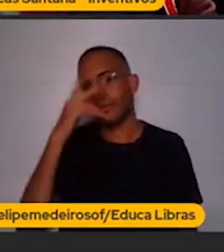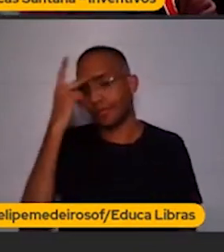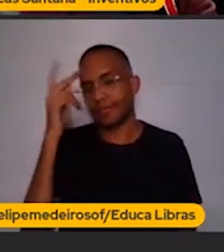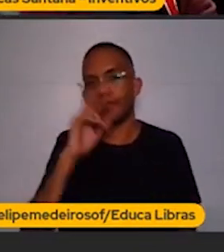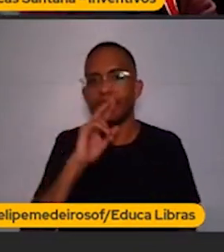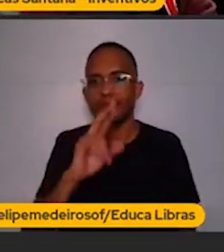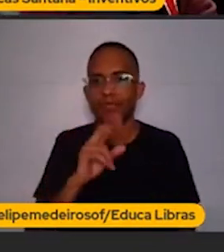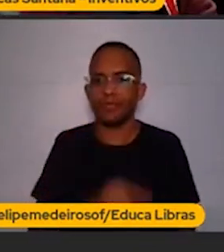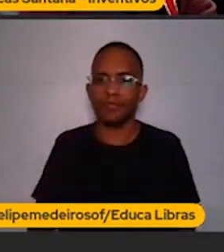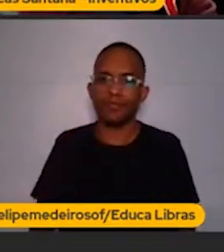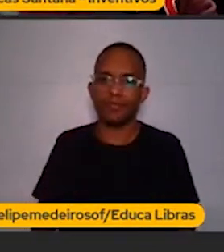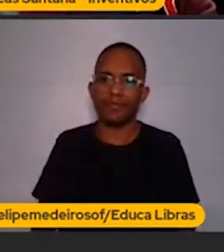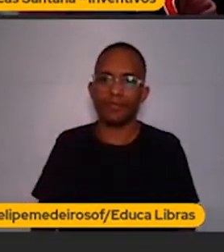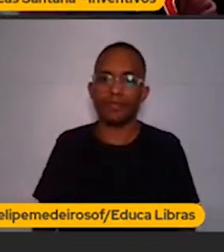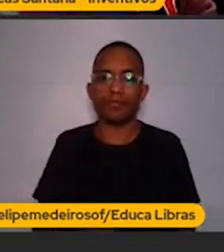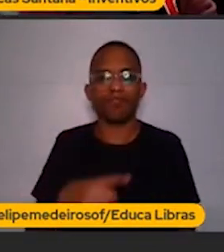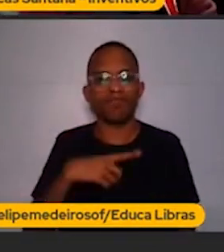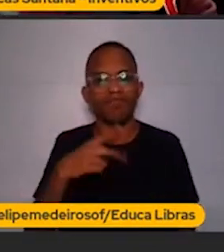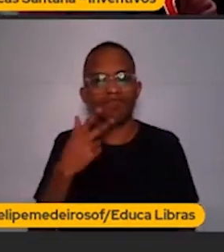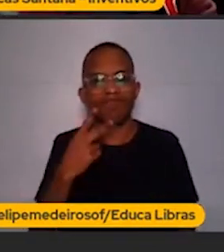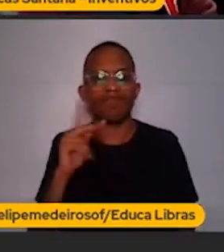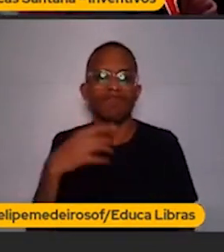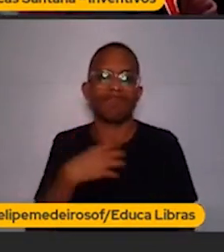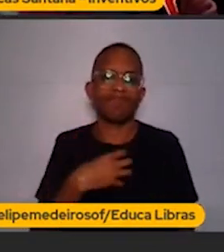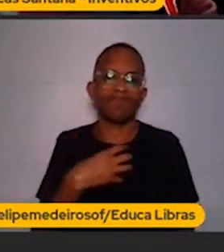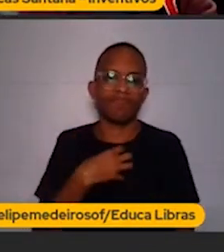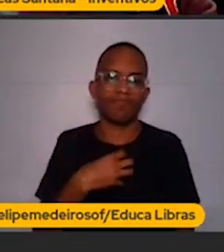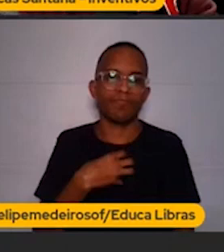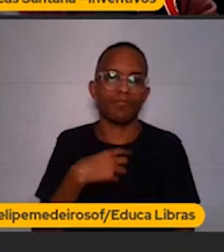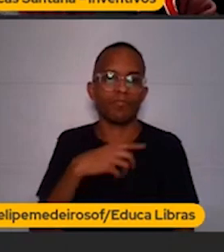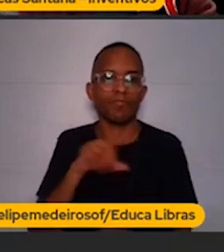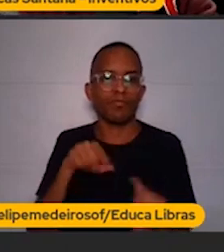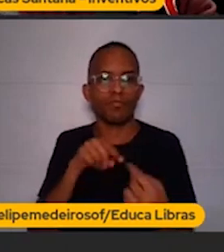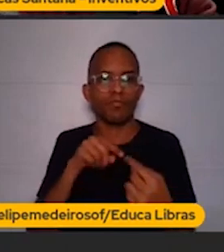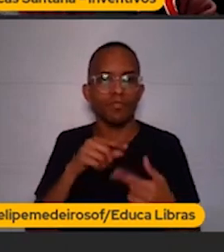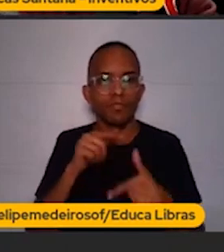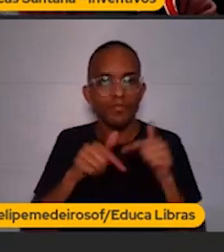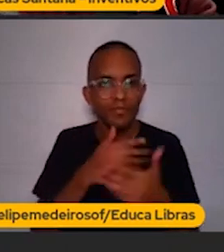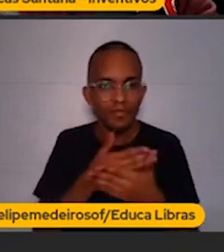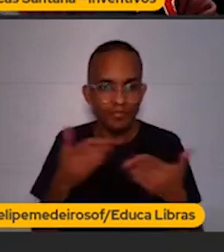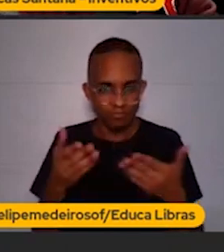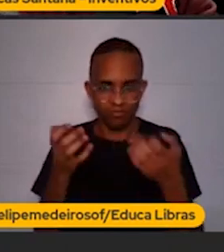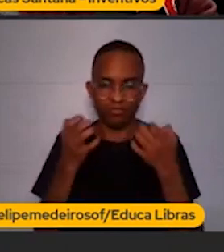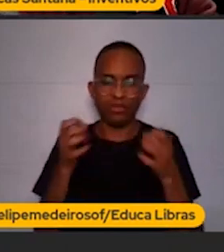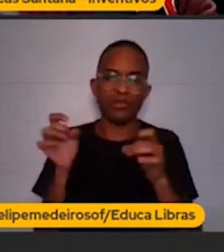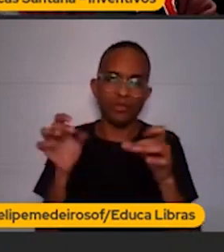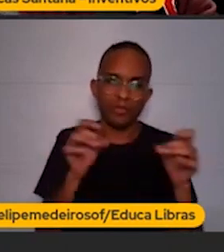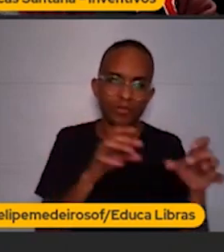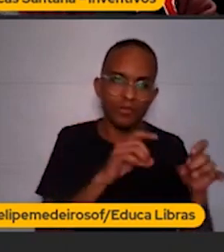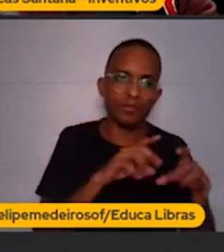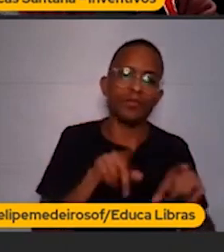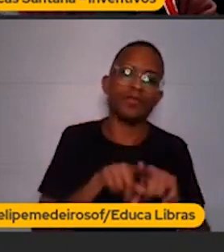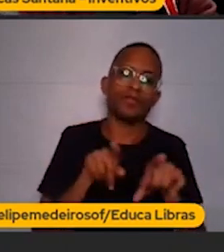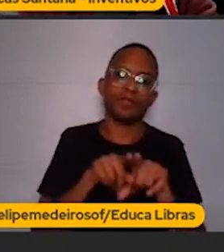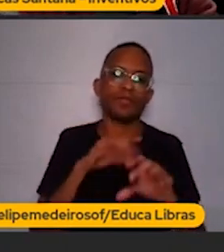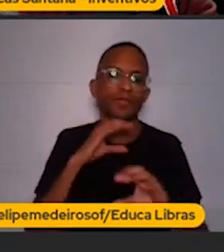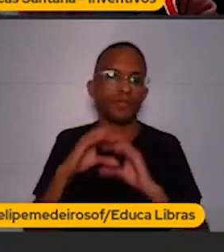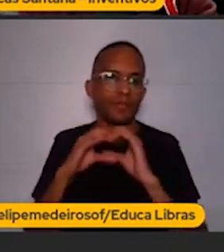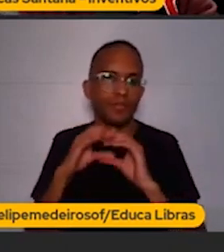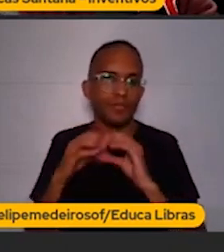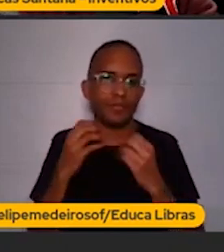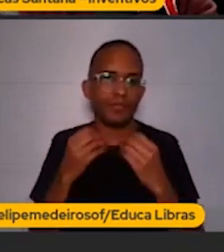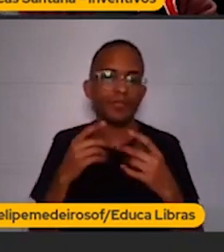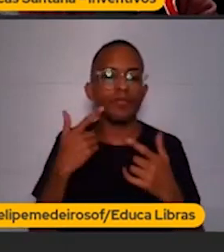de personas, que vai dar outra perspectiva do produto ou serviço que vocês querem vender, especialmente quando a gente está falando de comunicação.